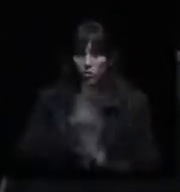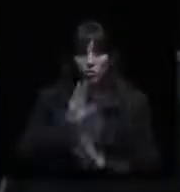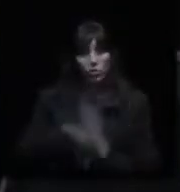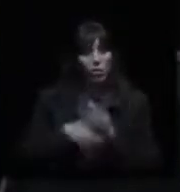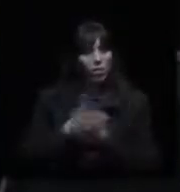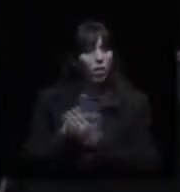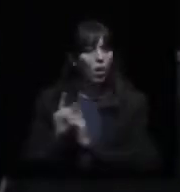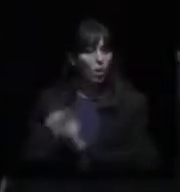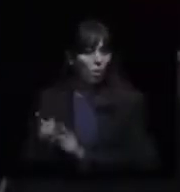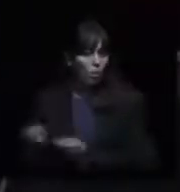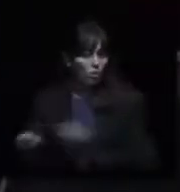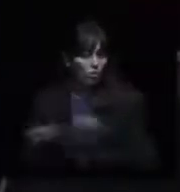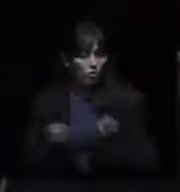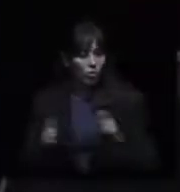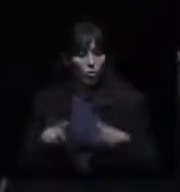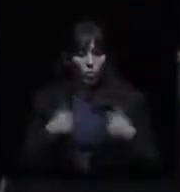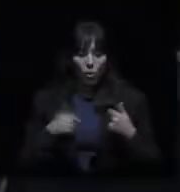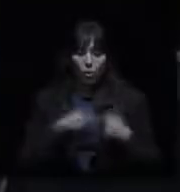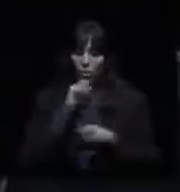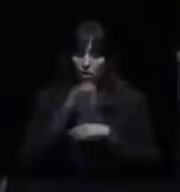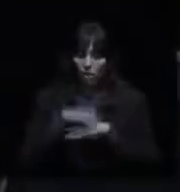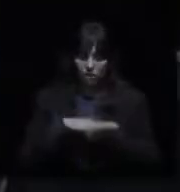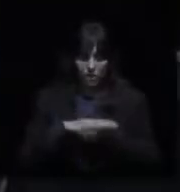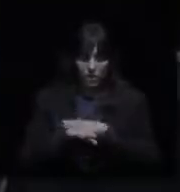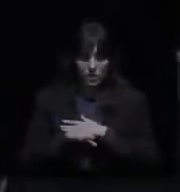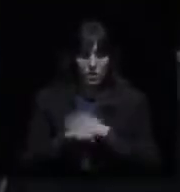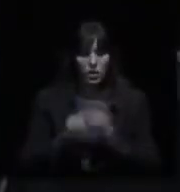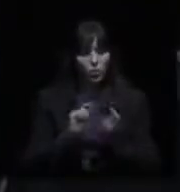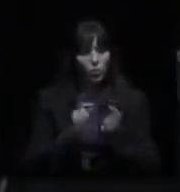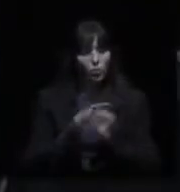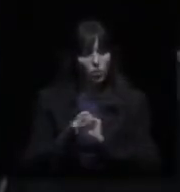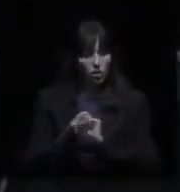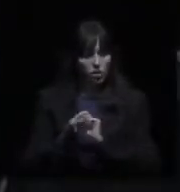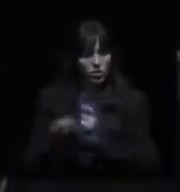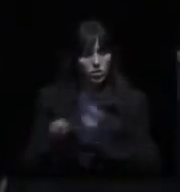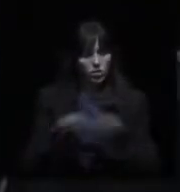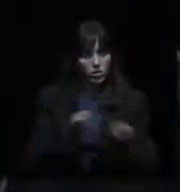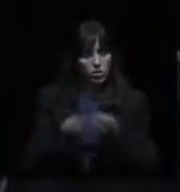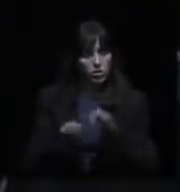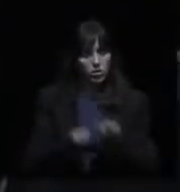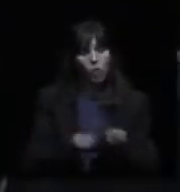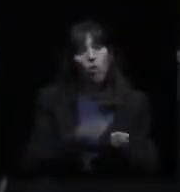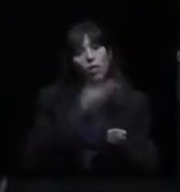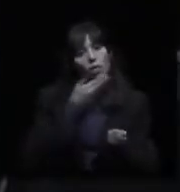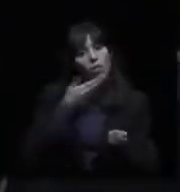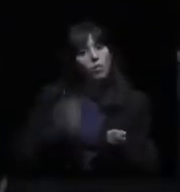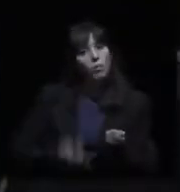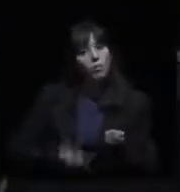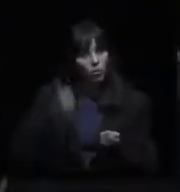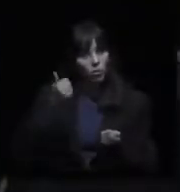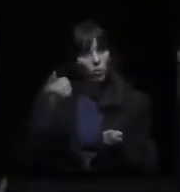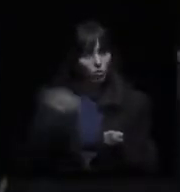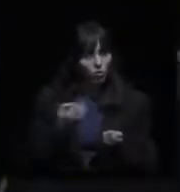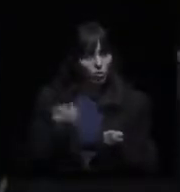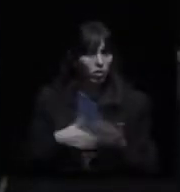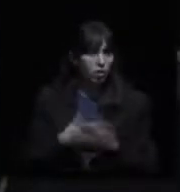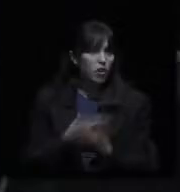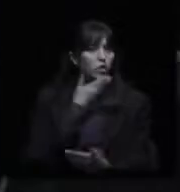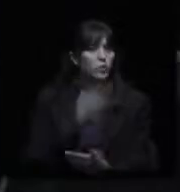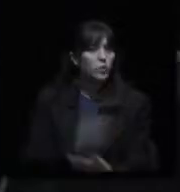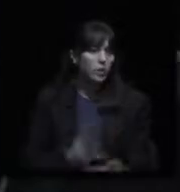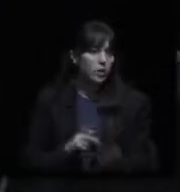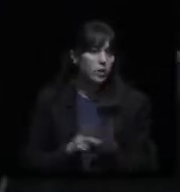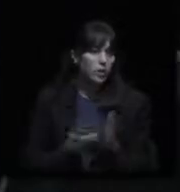direção municipal de meios próprios para proceder a esta alteração e gestão mais eficiente, contando com a larga experiência dos